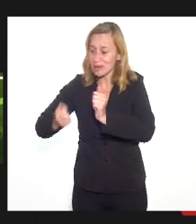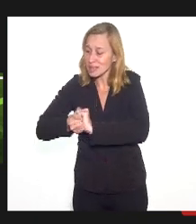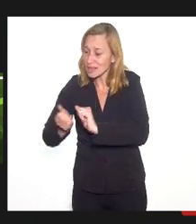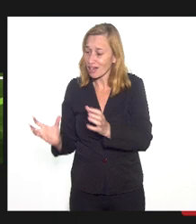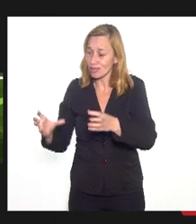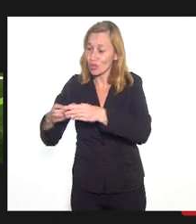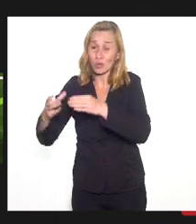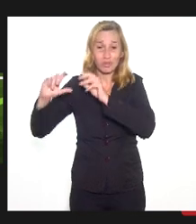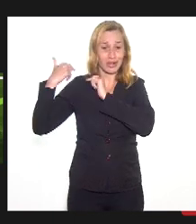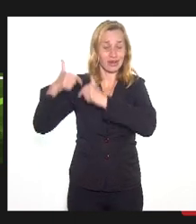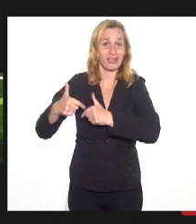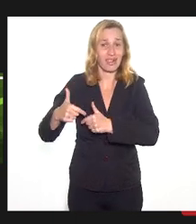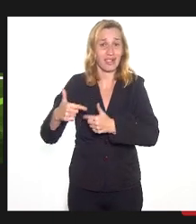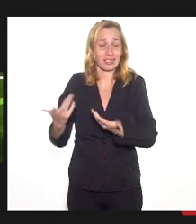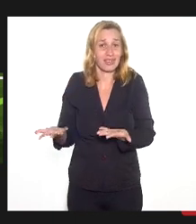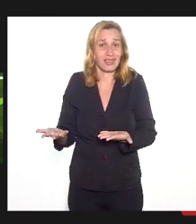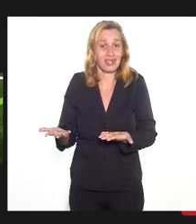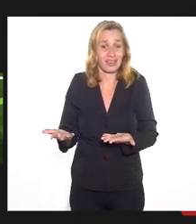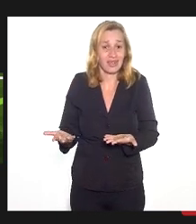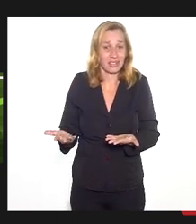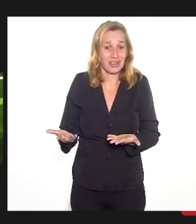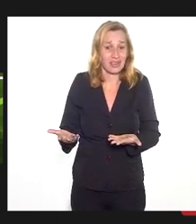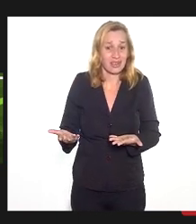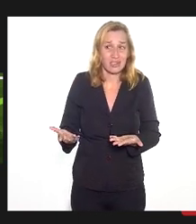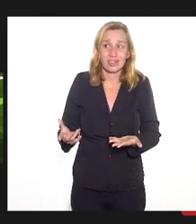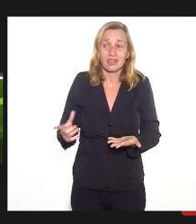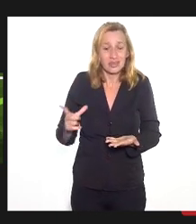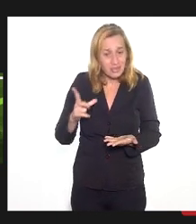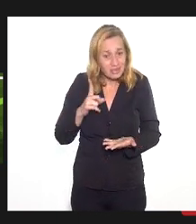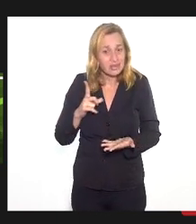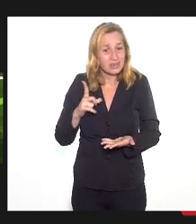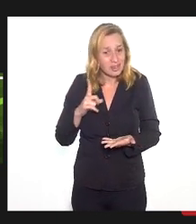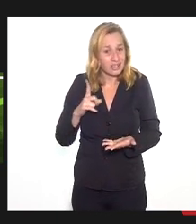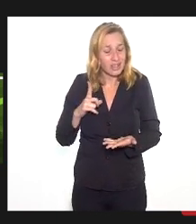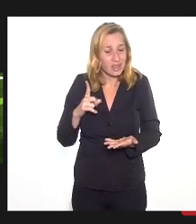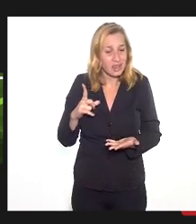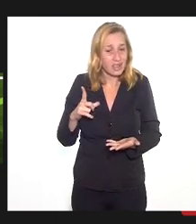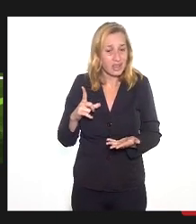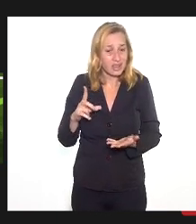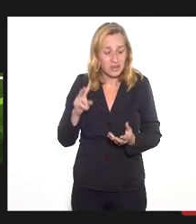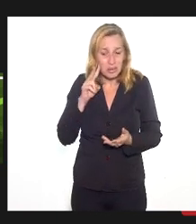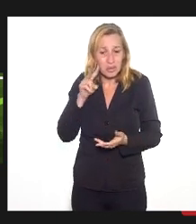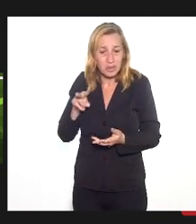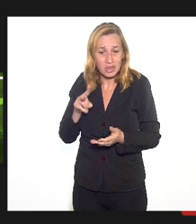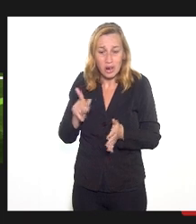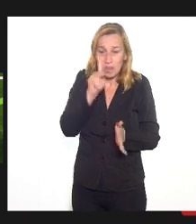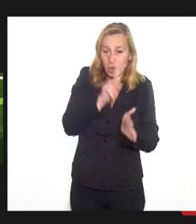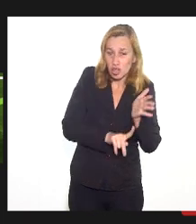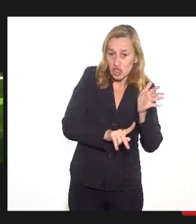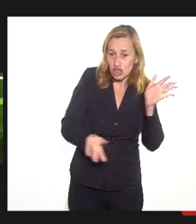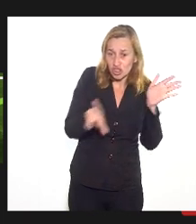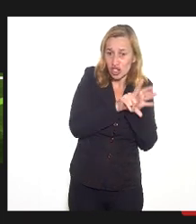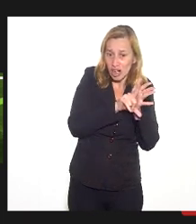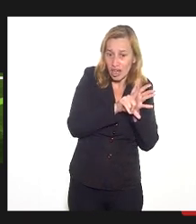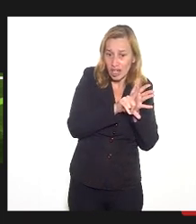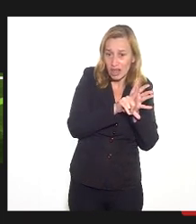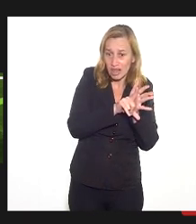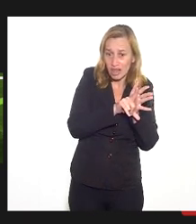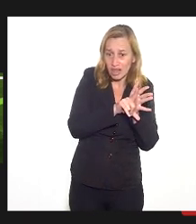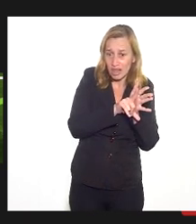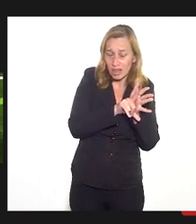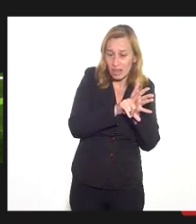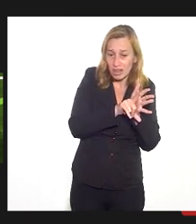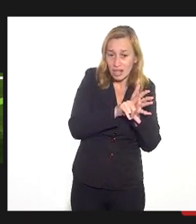poderosa, porque tem que ser ouvido. Se está sendo feito um projeto de lei para